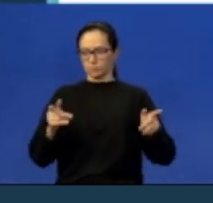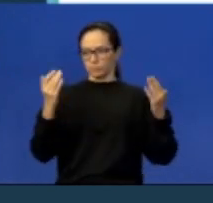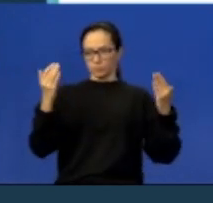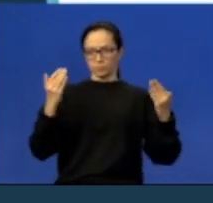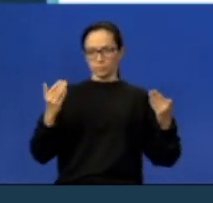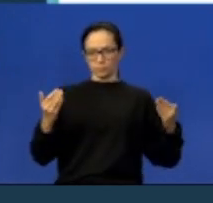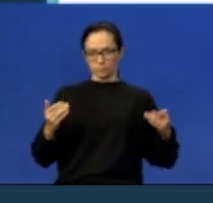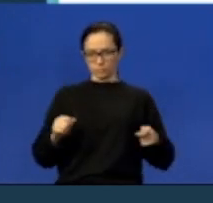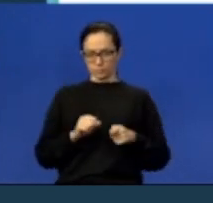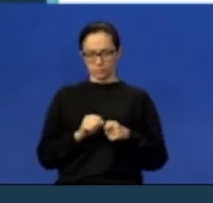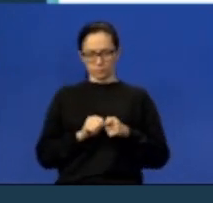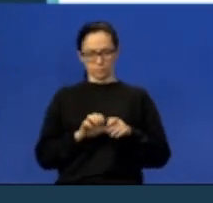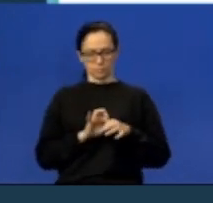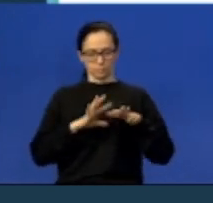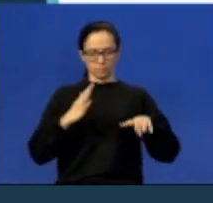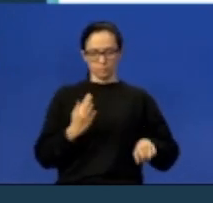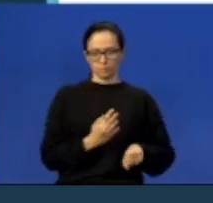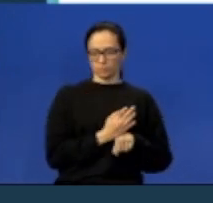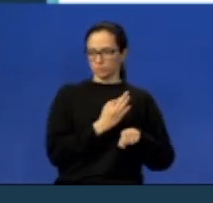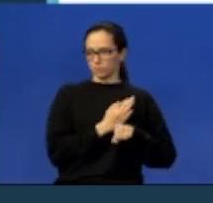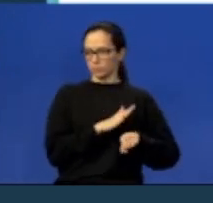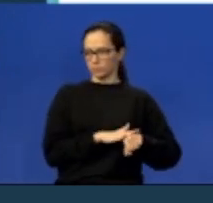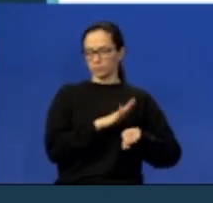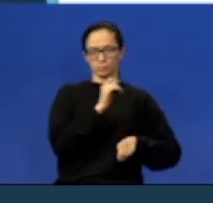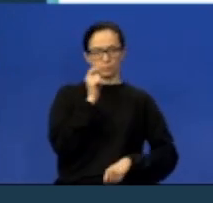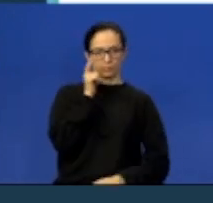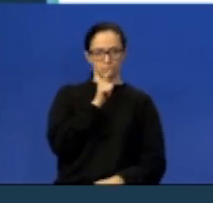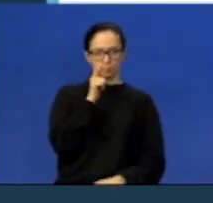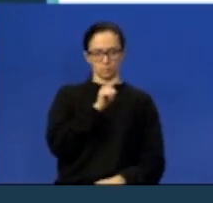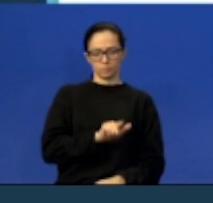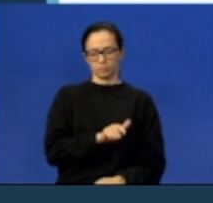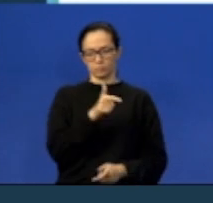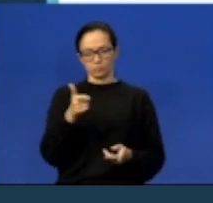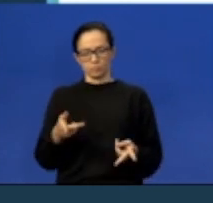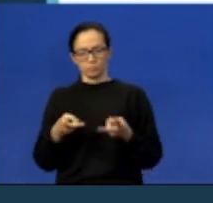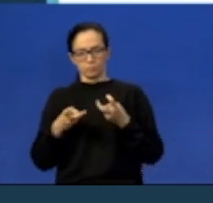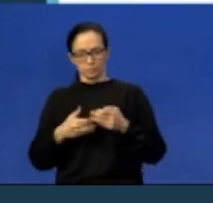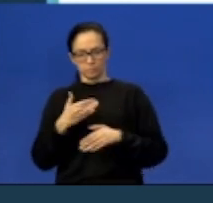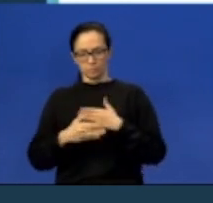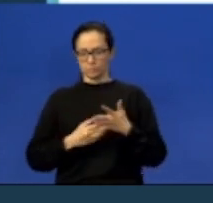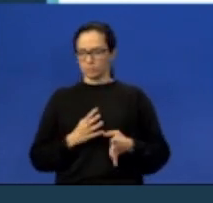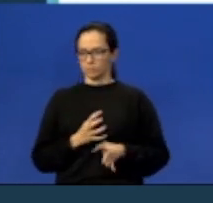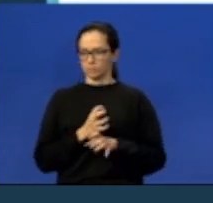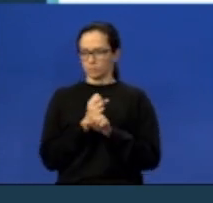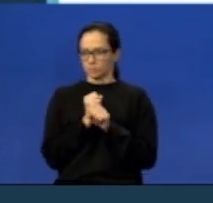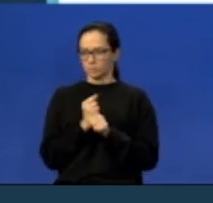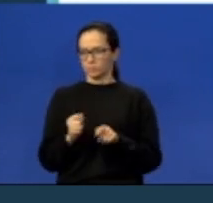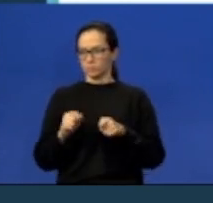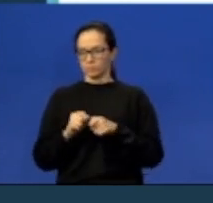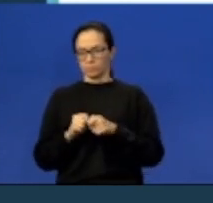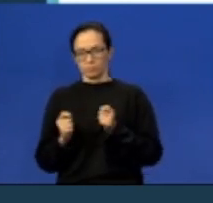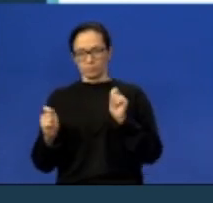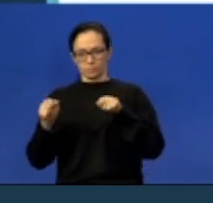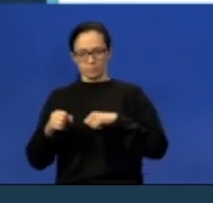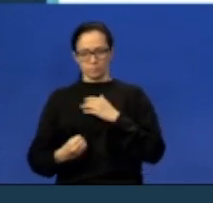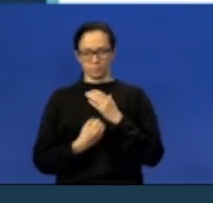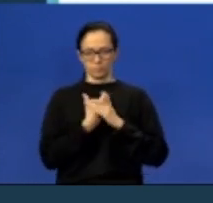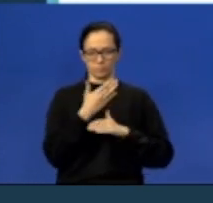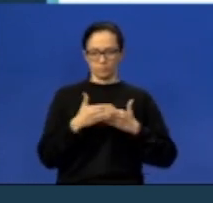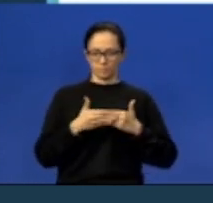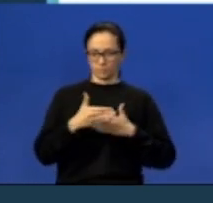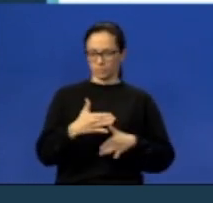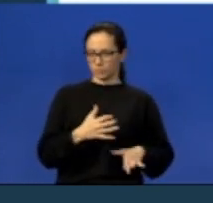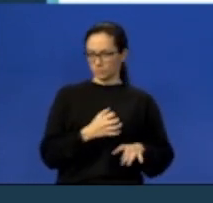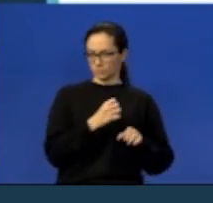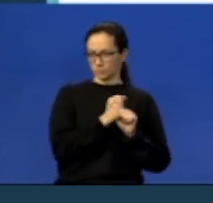que permite uma resistência tensiva, é ela que vai permitir uma resistência compressiva, que é a capacidade de resistir a uma força de